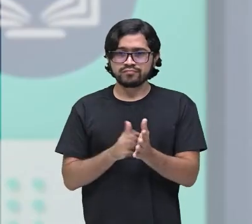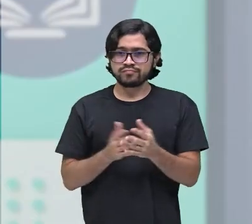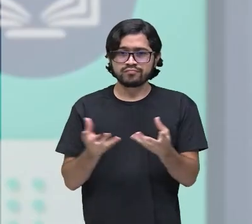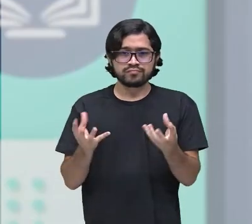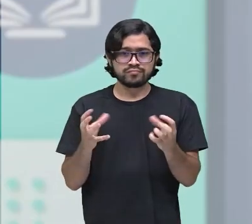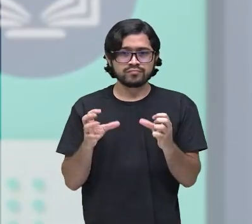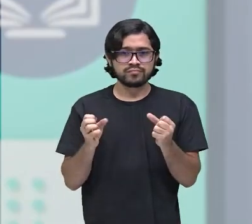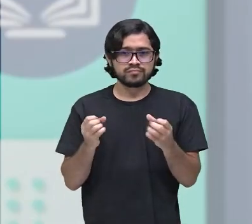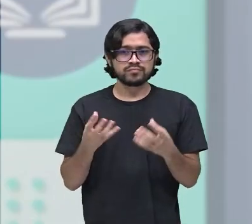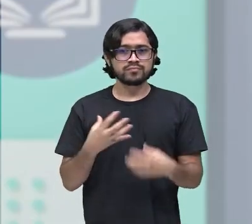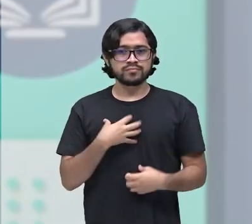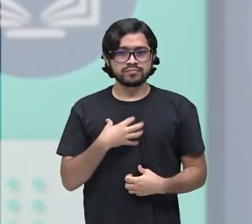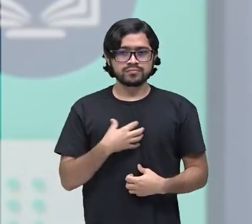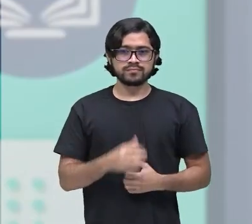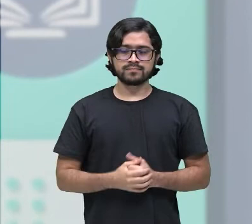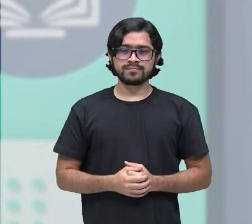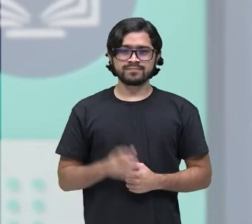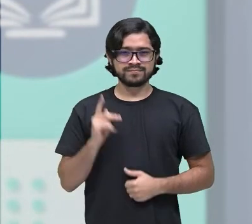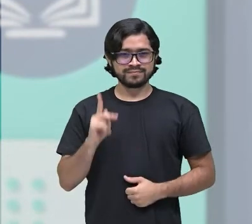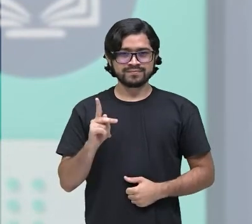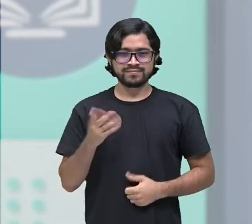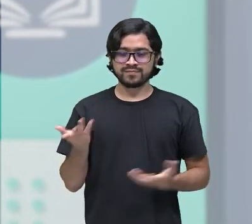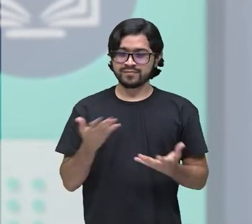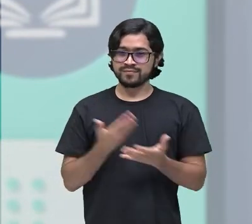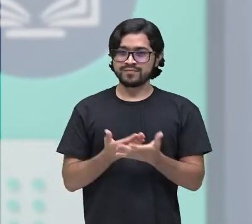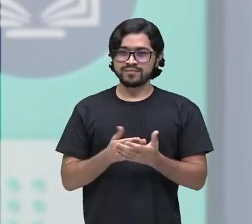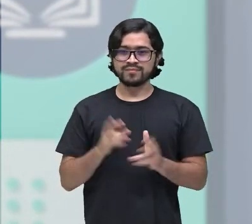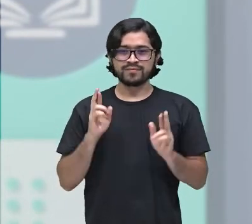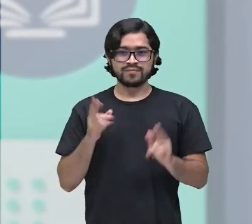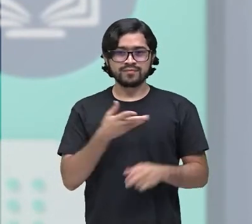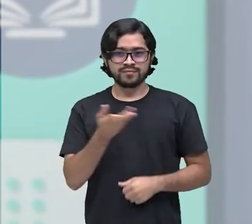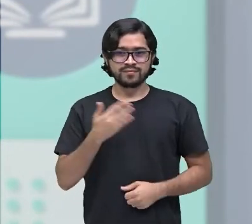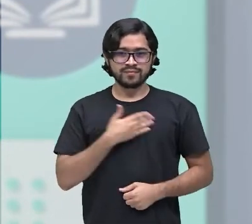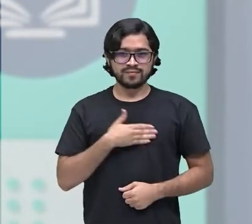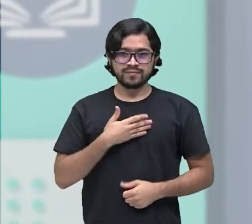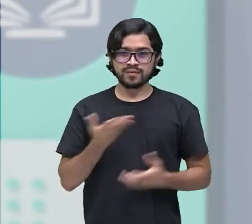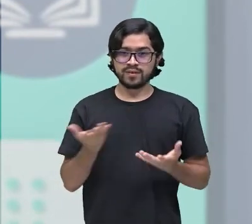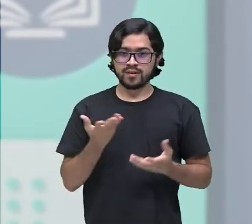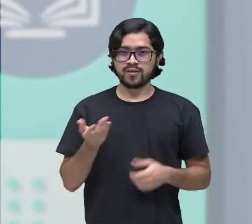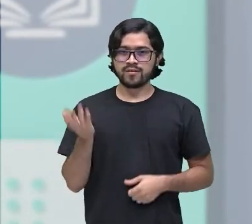Então, gente, essa foi a nossa aula. Espero que vocês tenham gostado e agora nós vamos